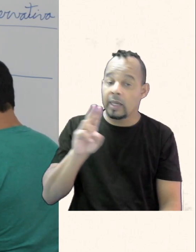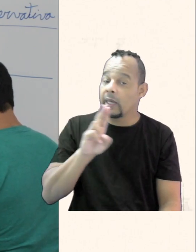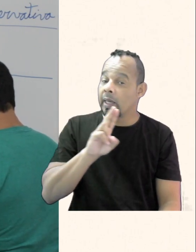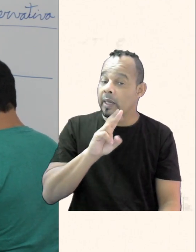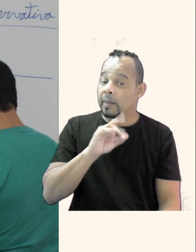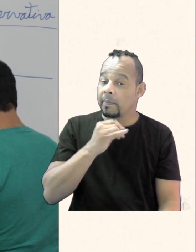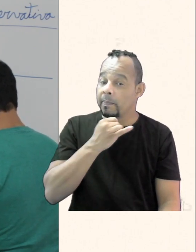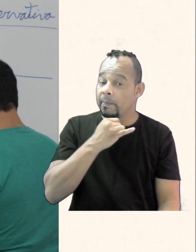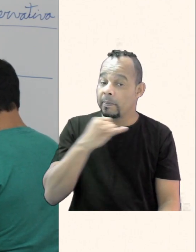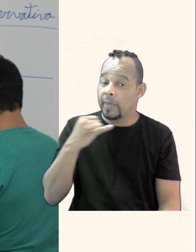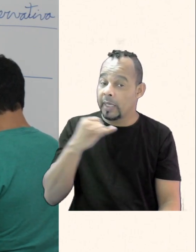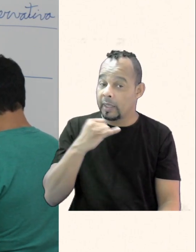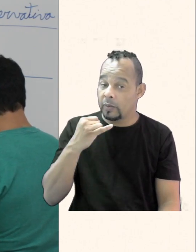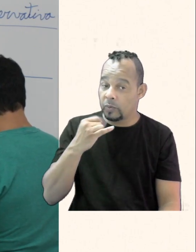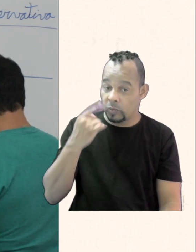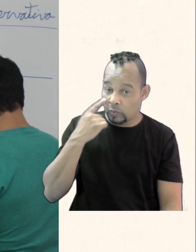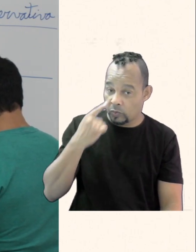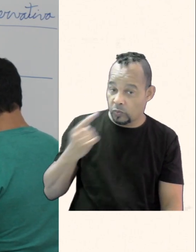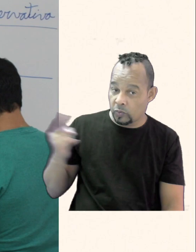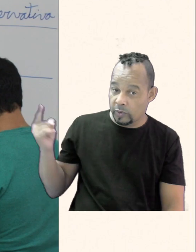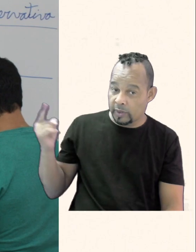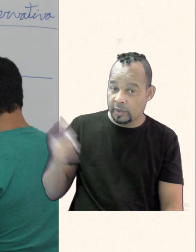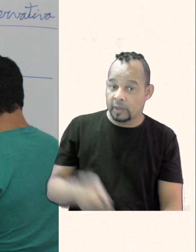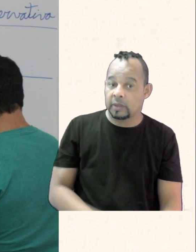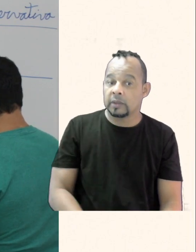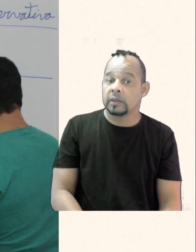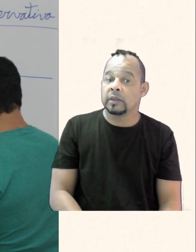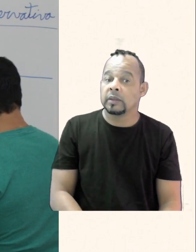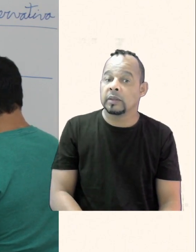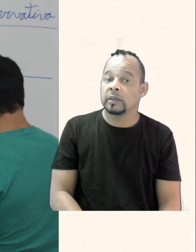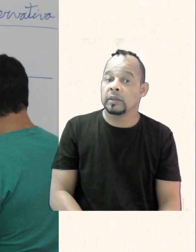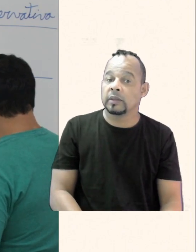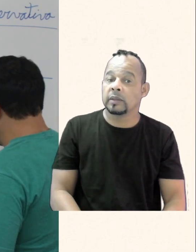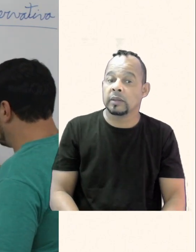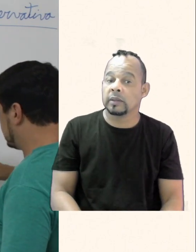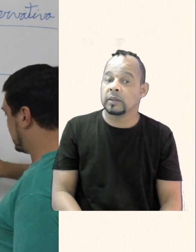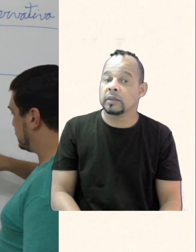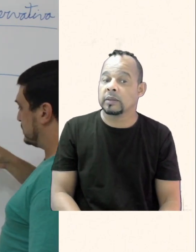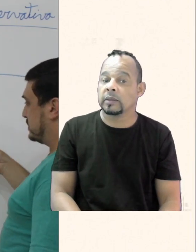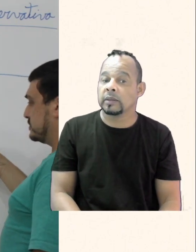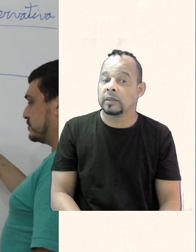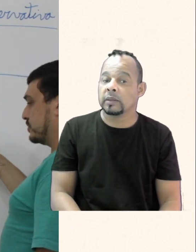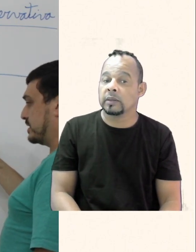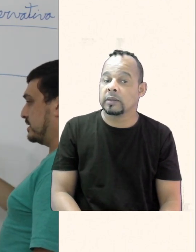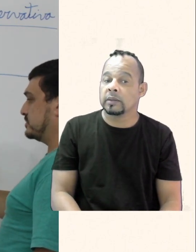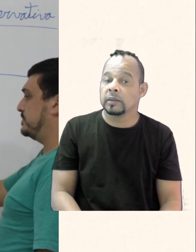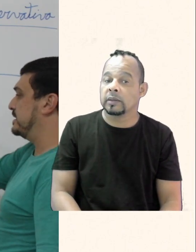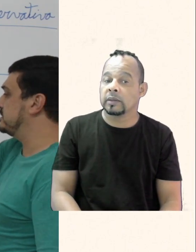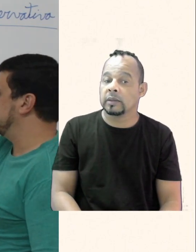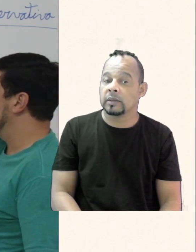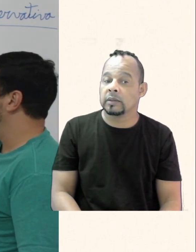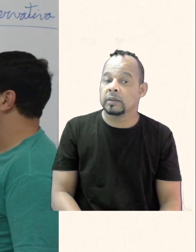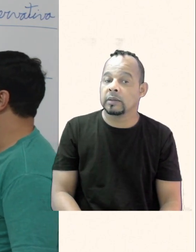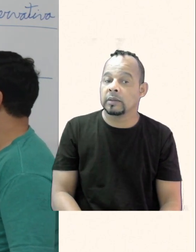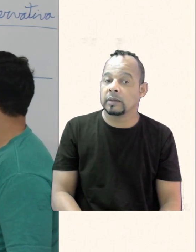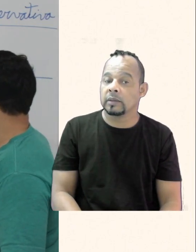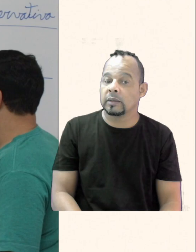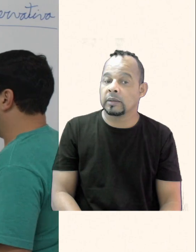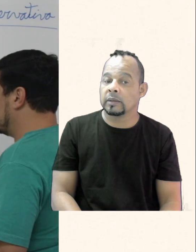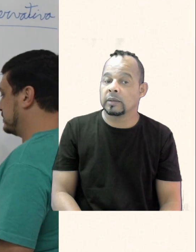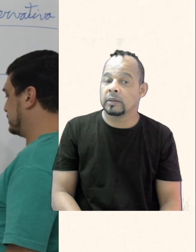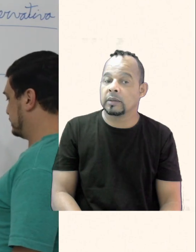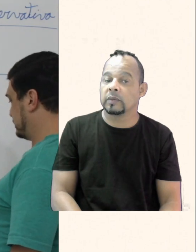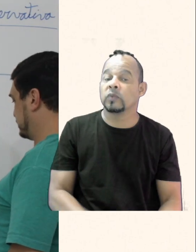sobre C2 de A até B, certo? Troquei os limites,